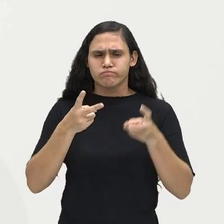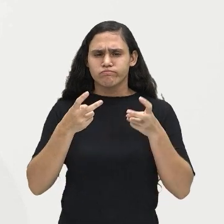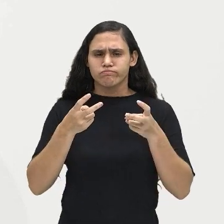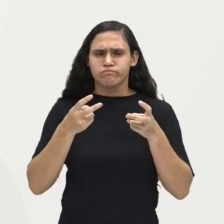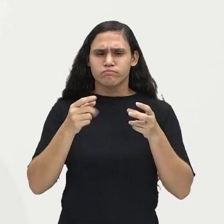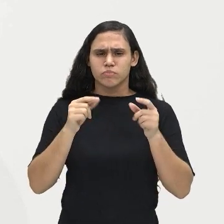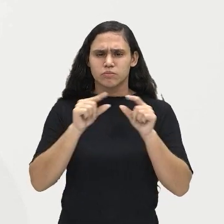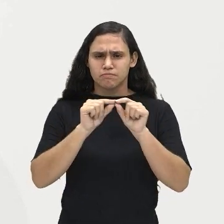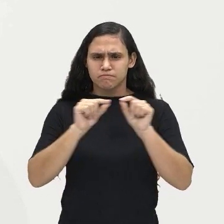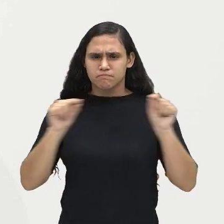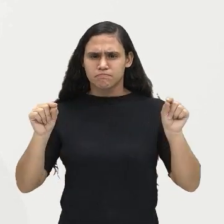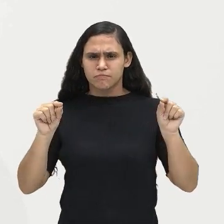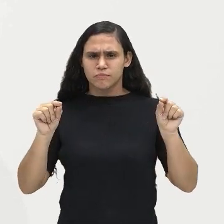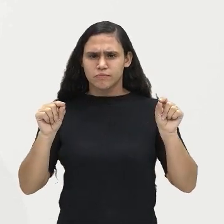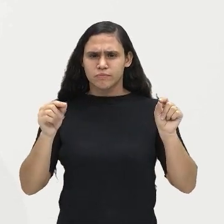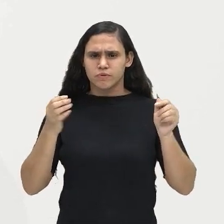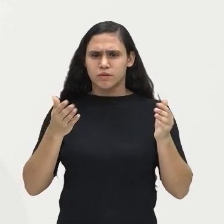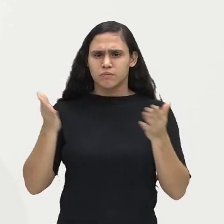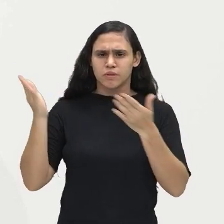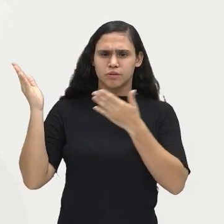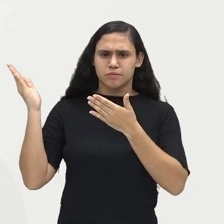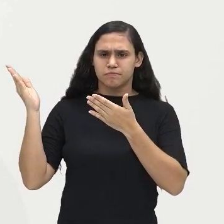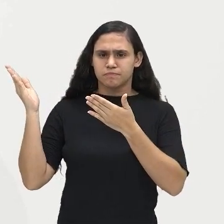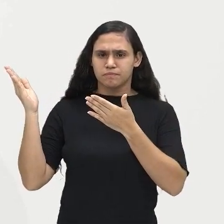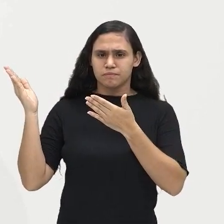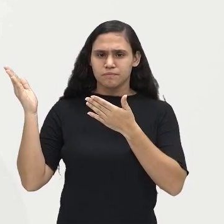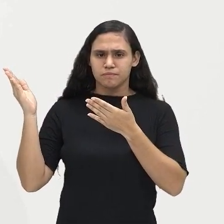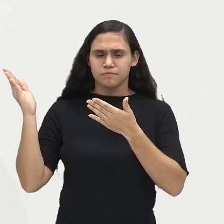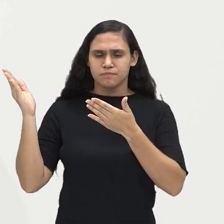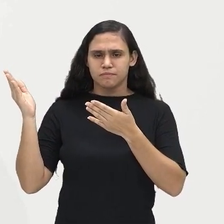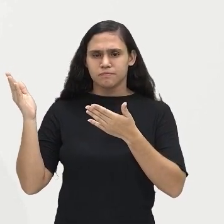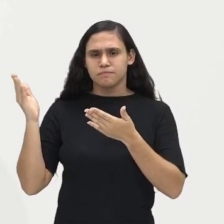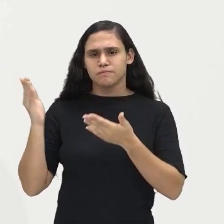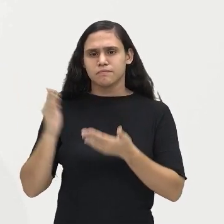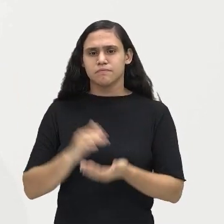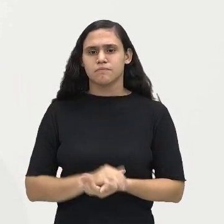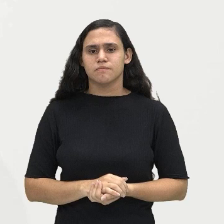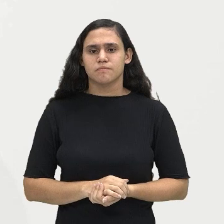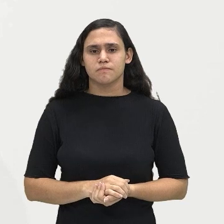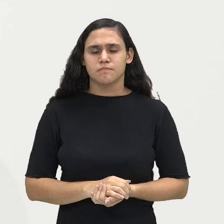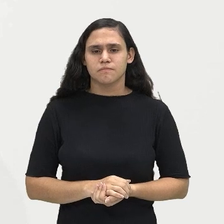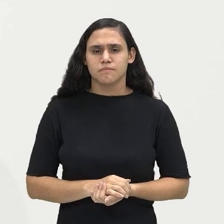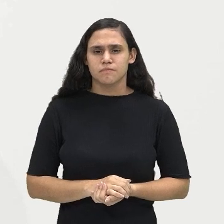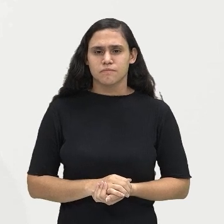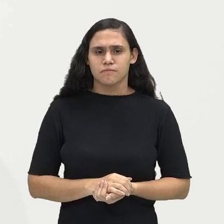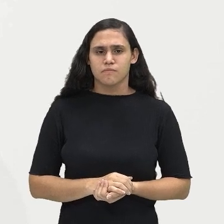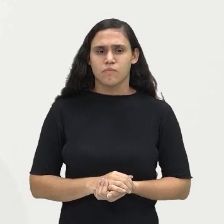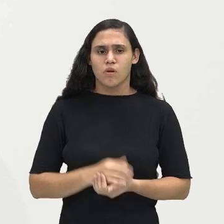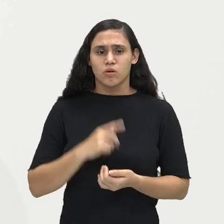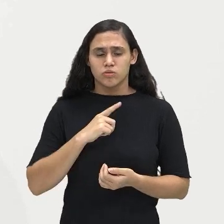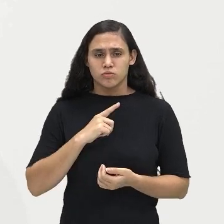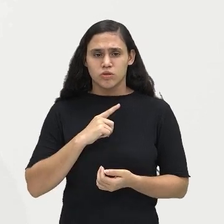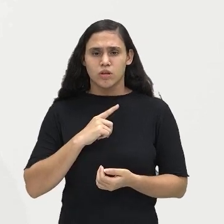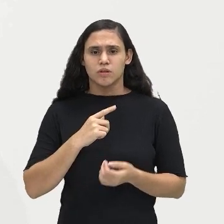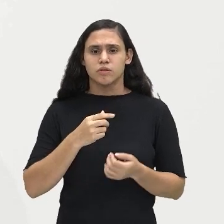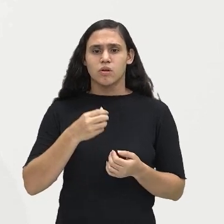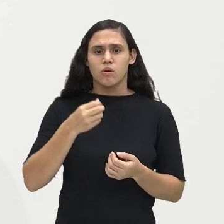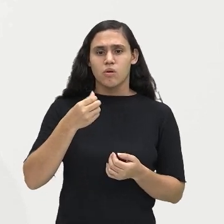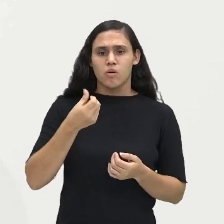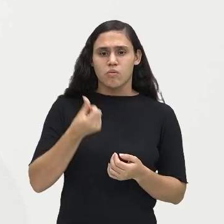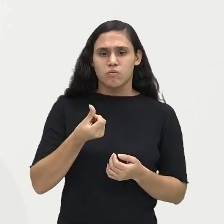Está aqui o mais 3. Ó. Opa! Mais 3. E aqui nós temos o número menos